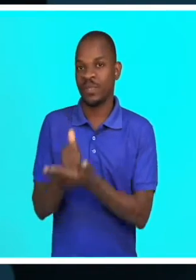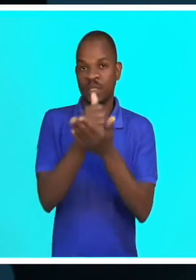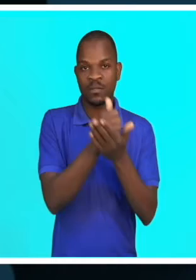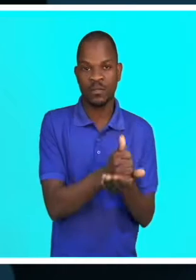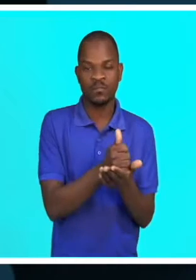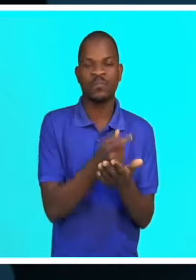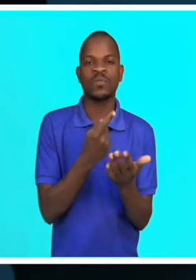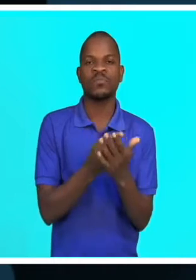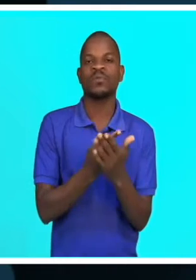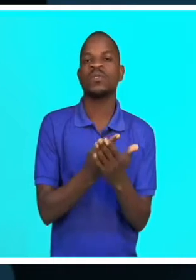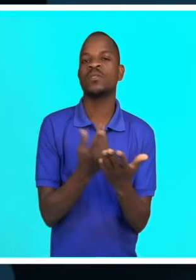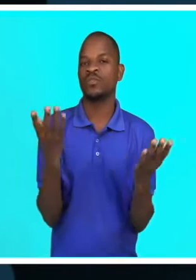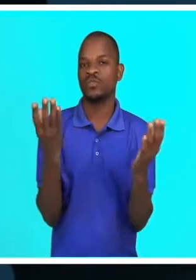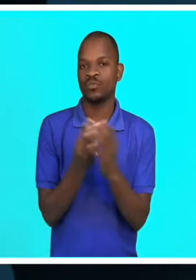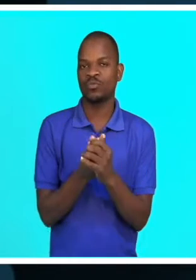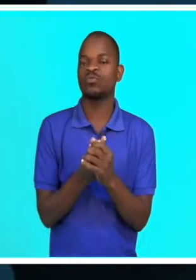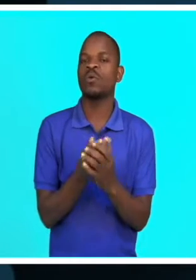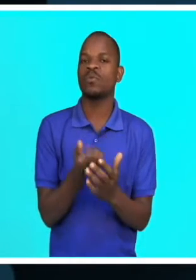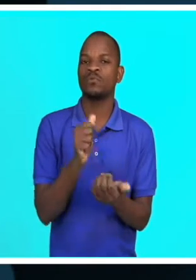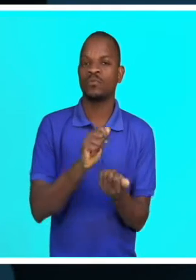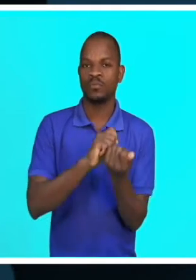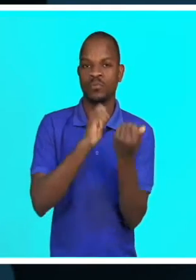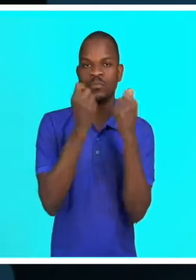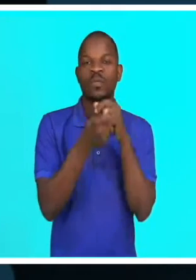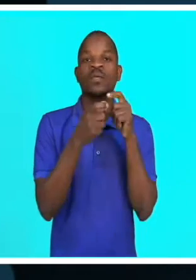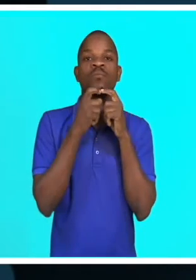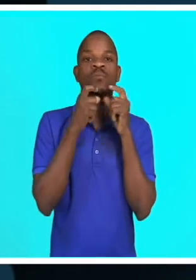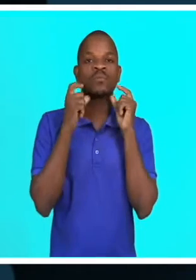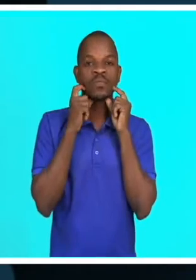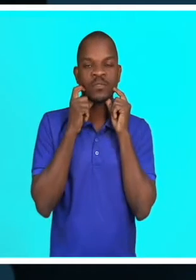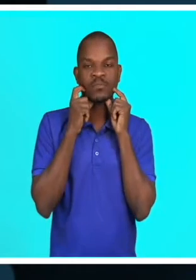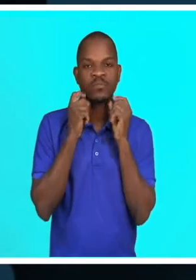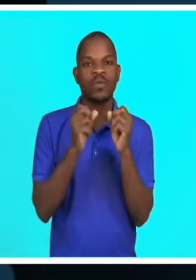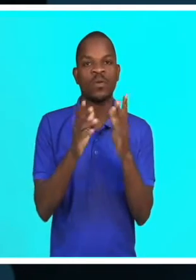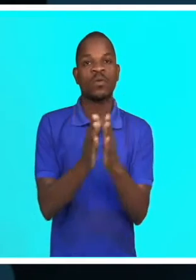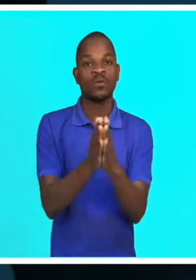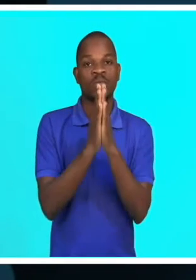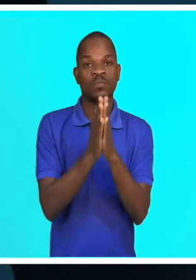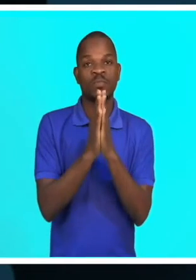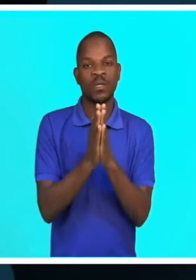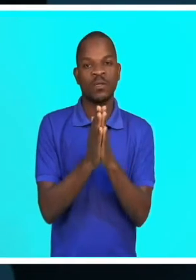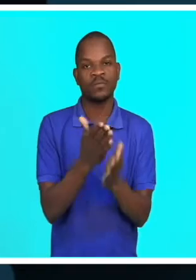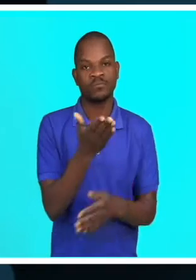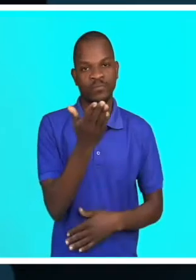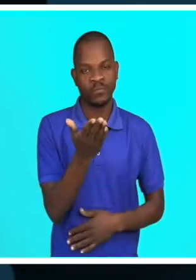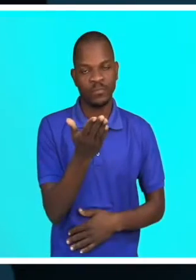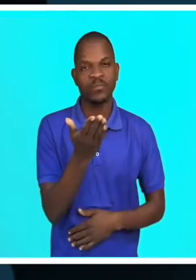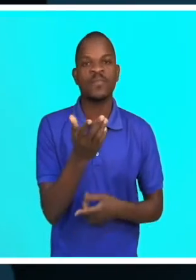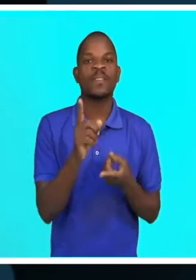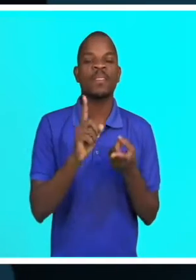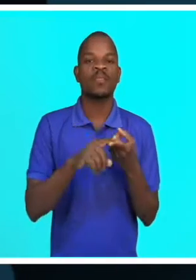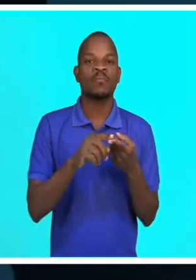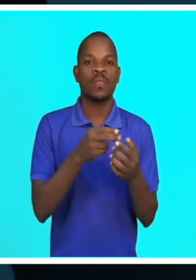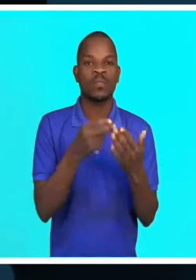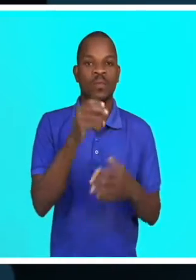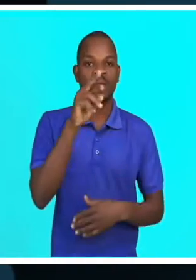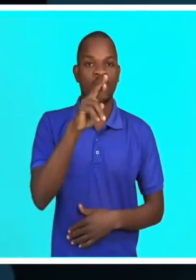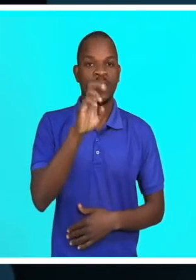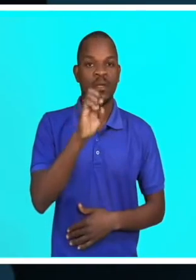quiser prestar apoio aos demais, junte-se a nós, vamos fazer diferença por um Moçambique melhor. Muito